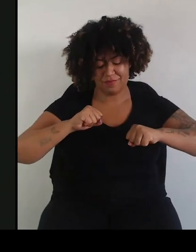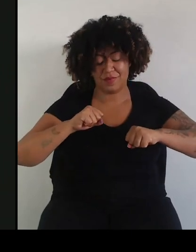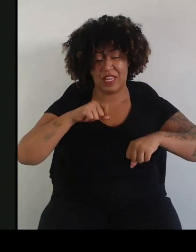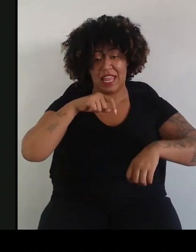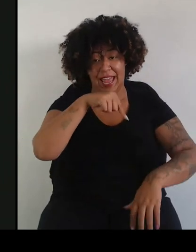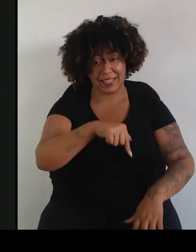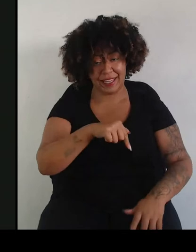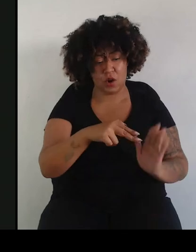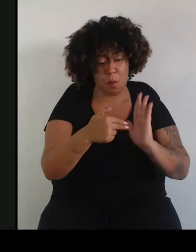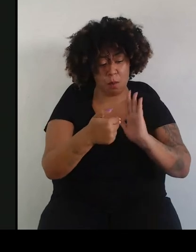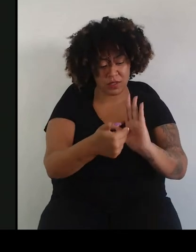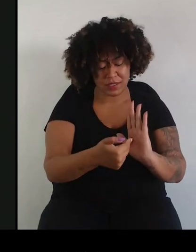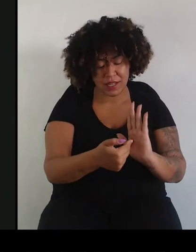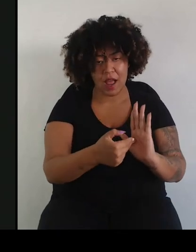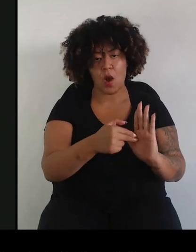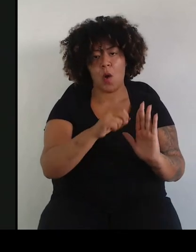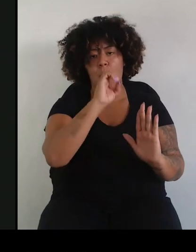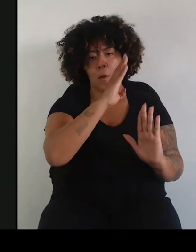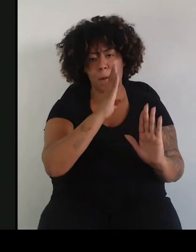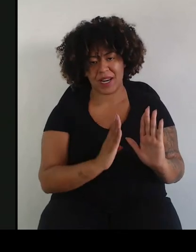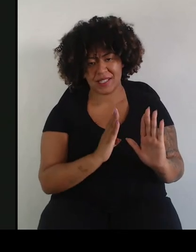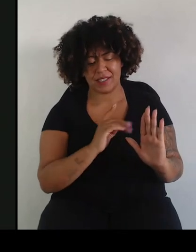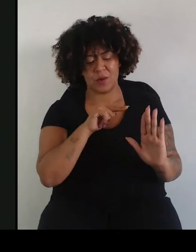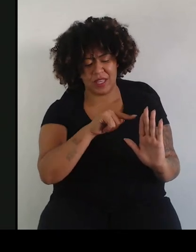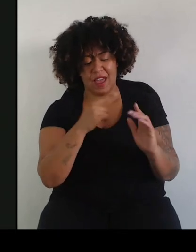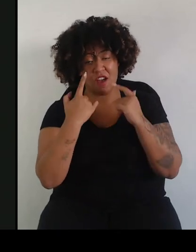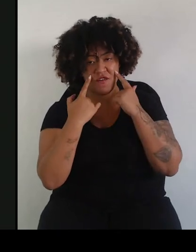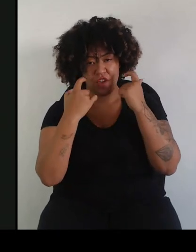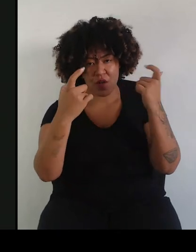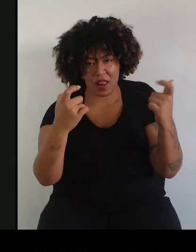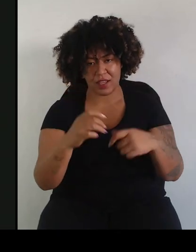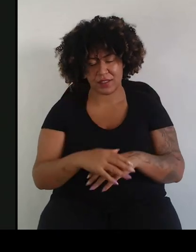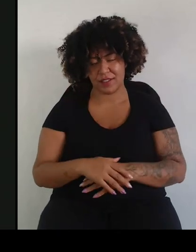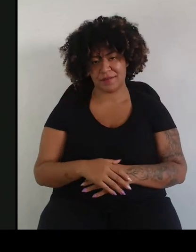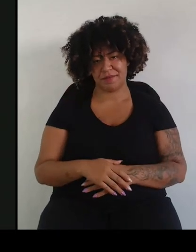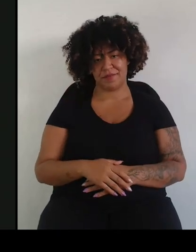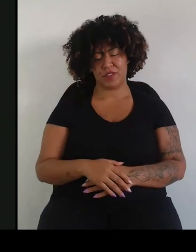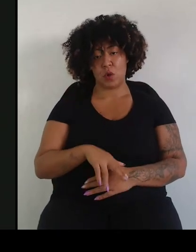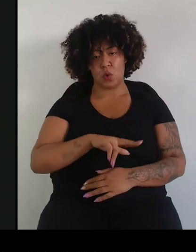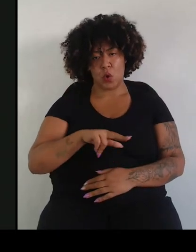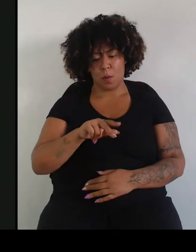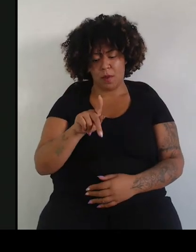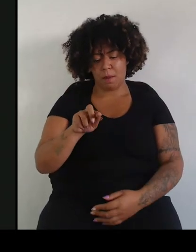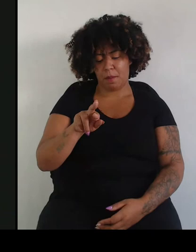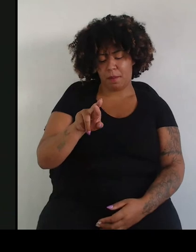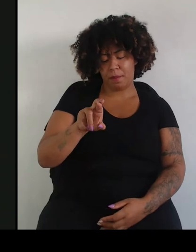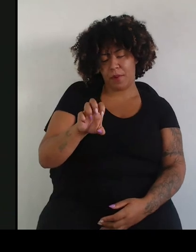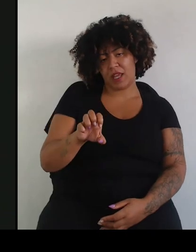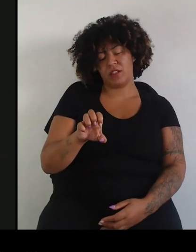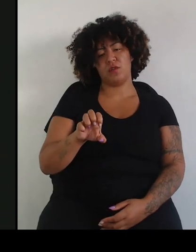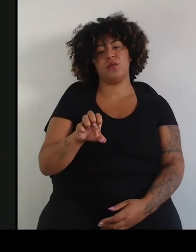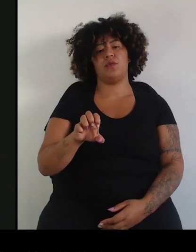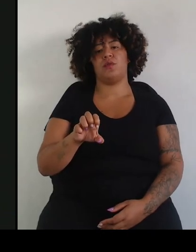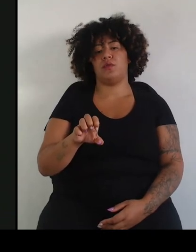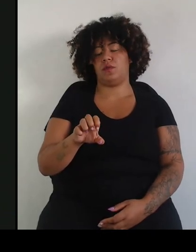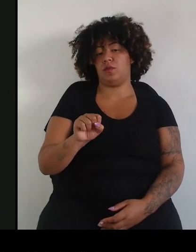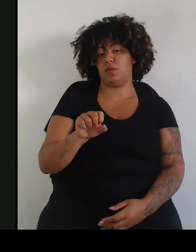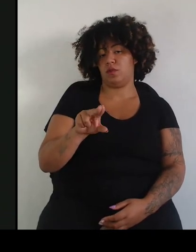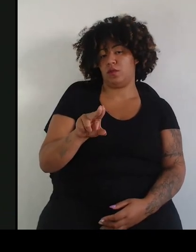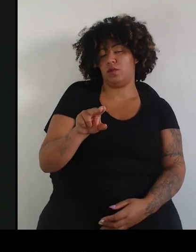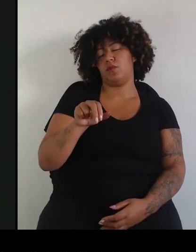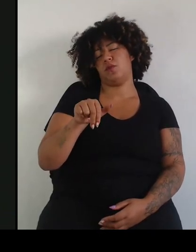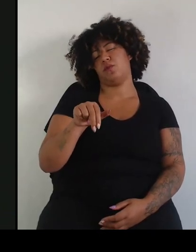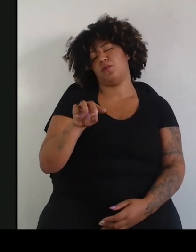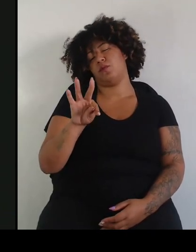era chamado de presunto presunto era o corpo de um morto e uma pessoa